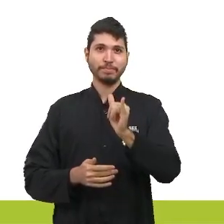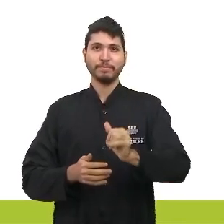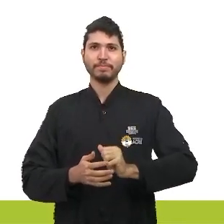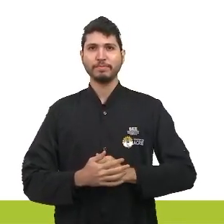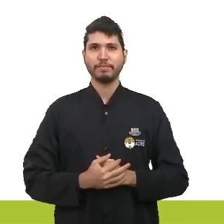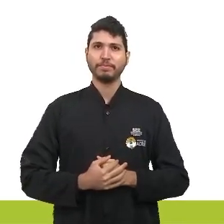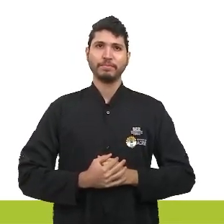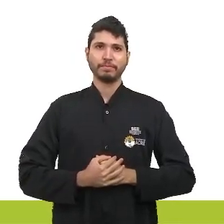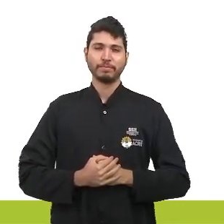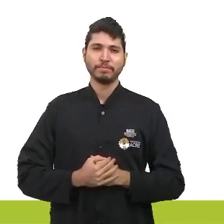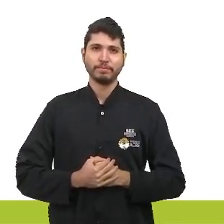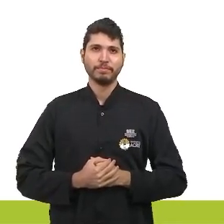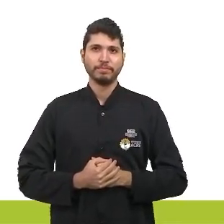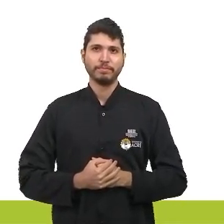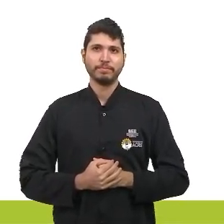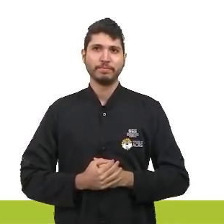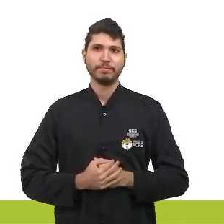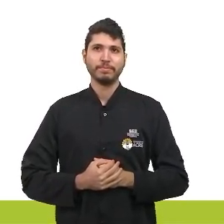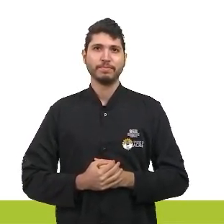Tenho aqui